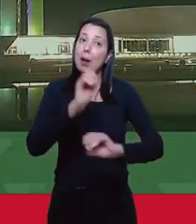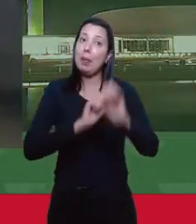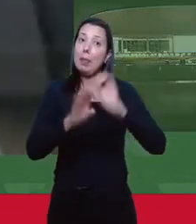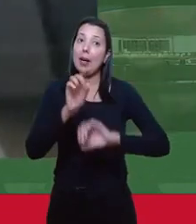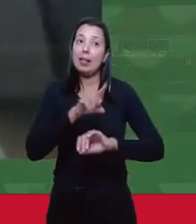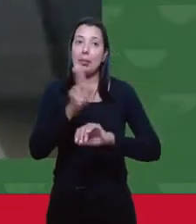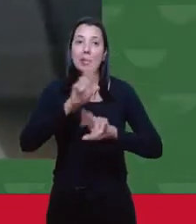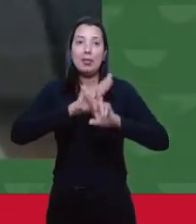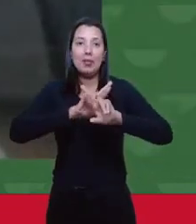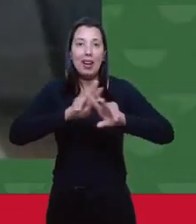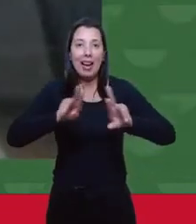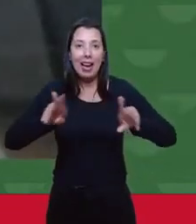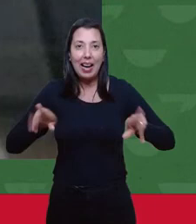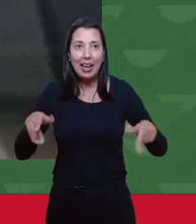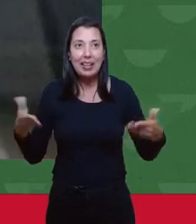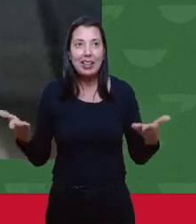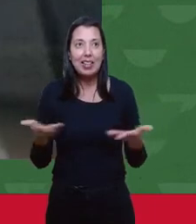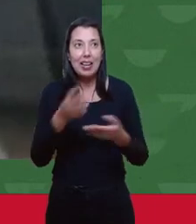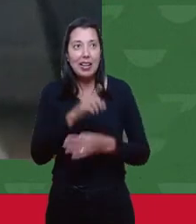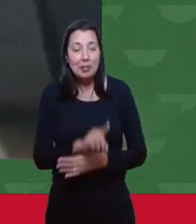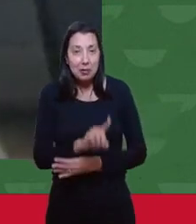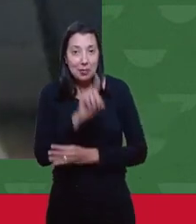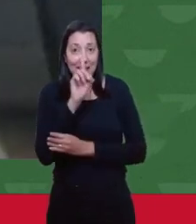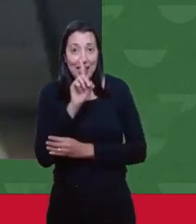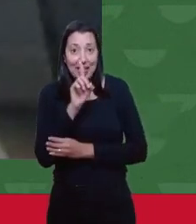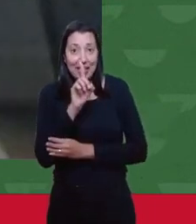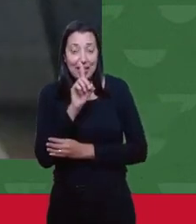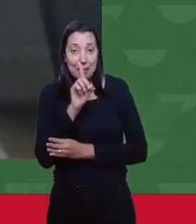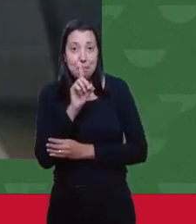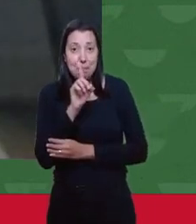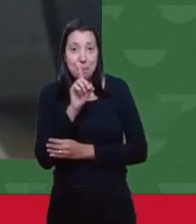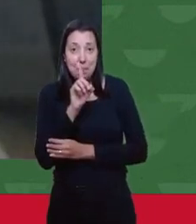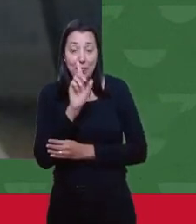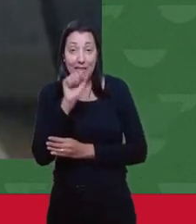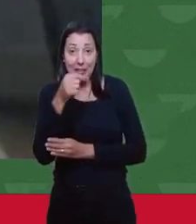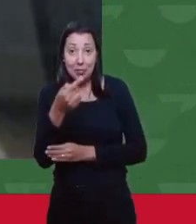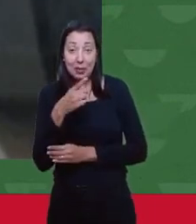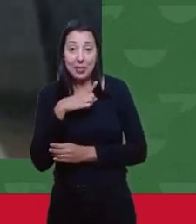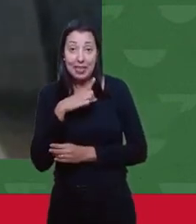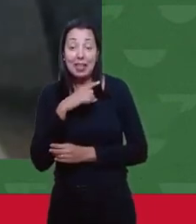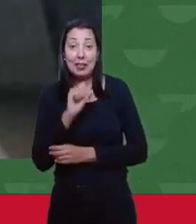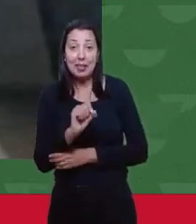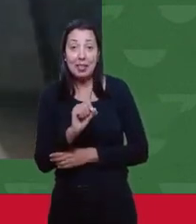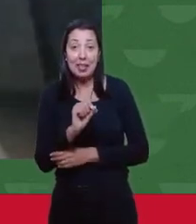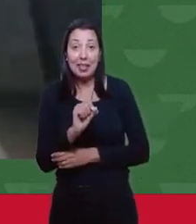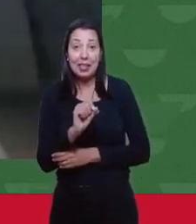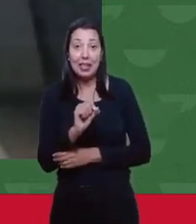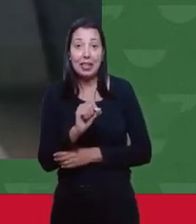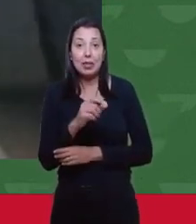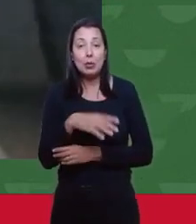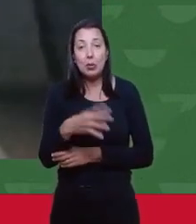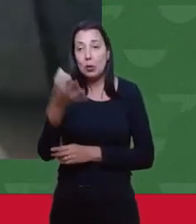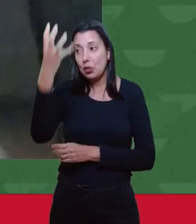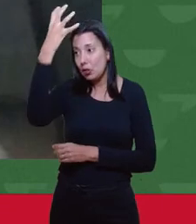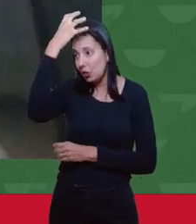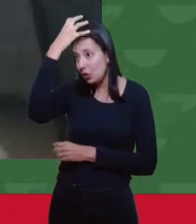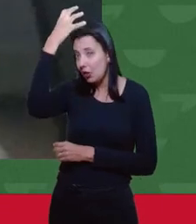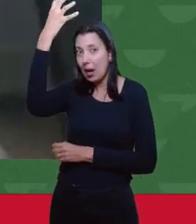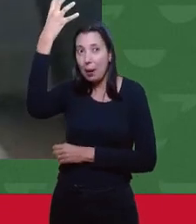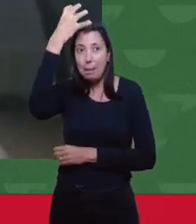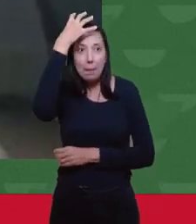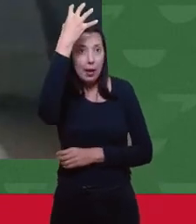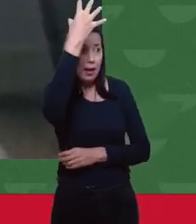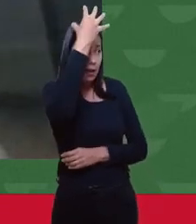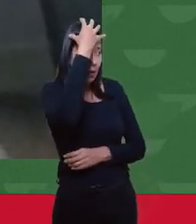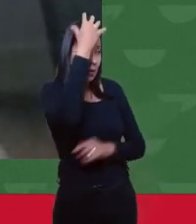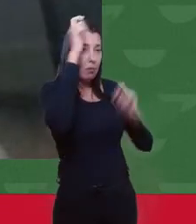tem várias etapas, essa é a primeira, logo depois vai ter as iluminações dos chapéus, né? Que